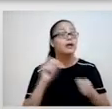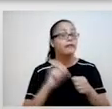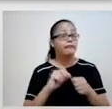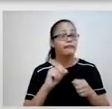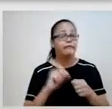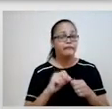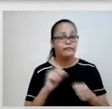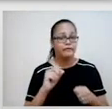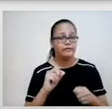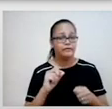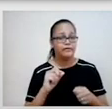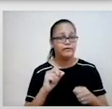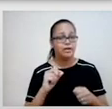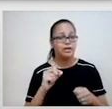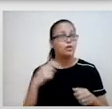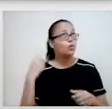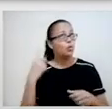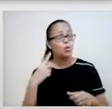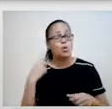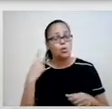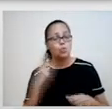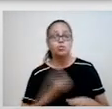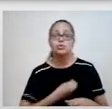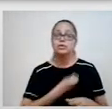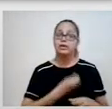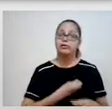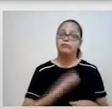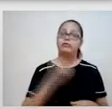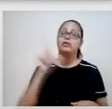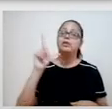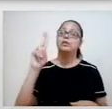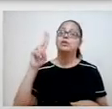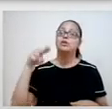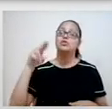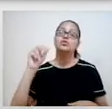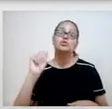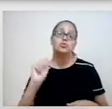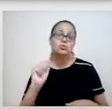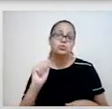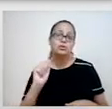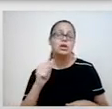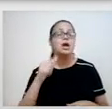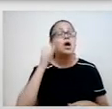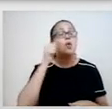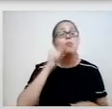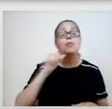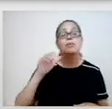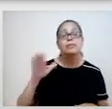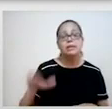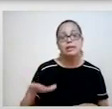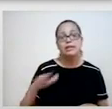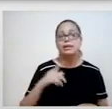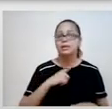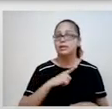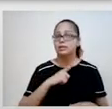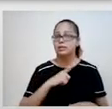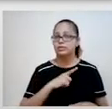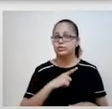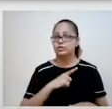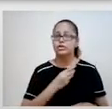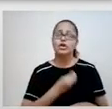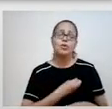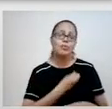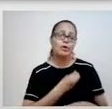bem a informalidade, é proposital. Na vida de Luna Clara, justo na vida dela, uma menina que tinha uma vida muito besta.